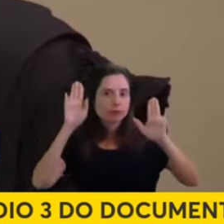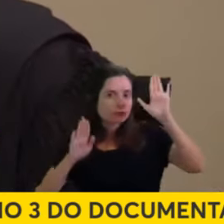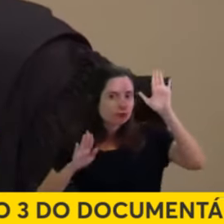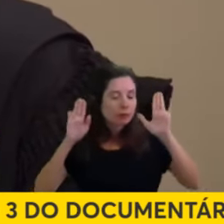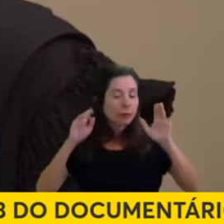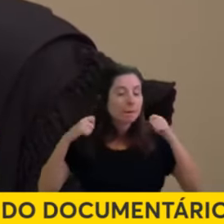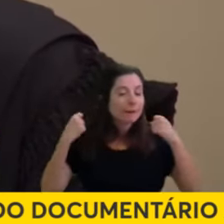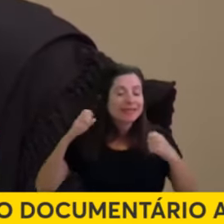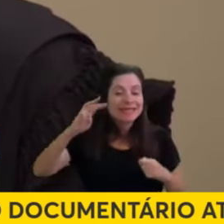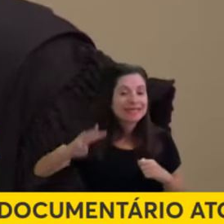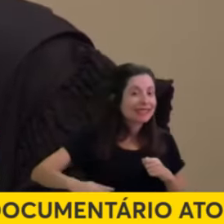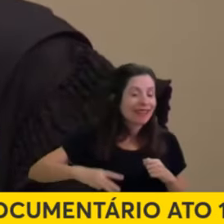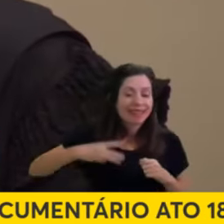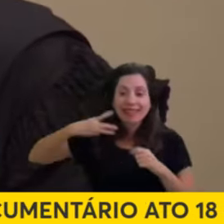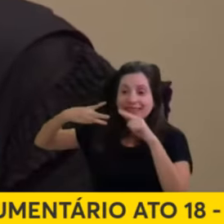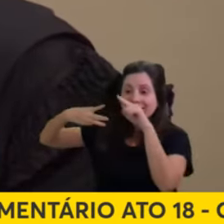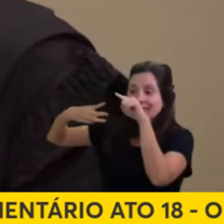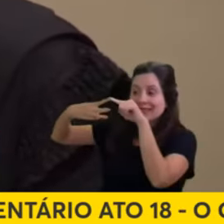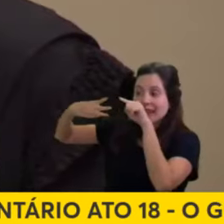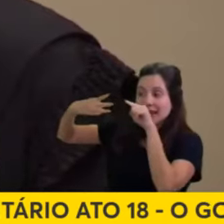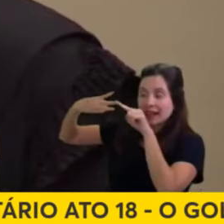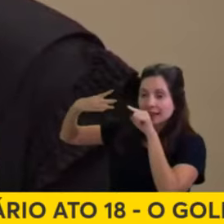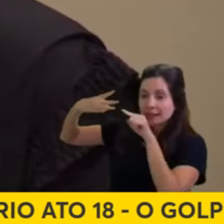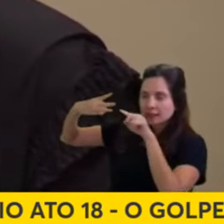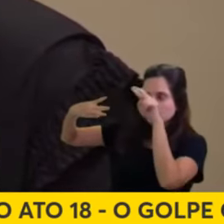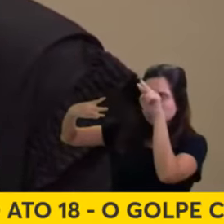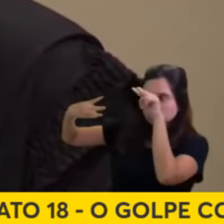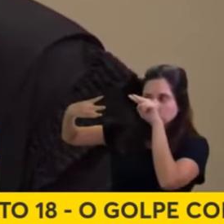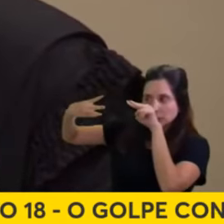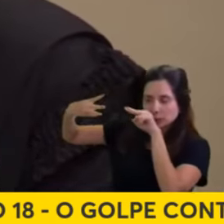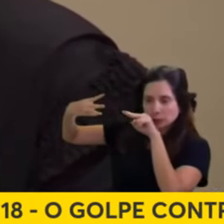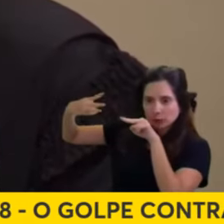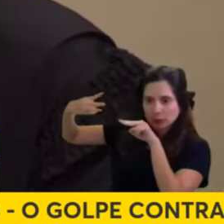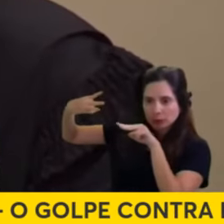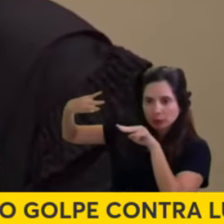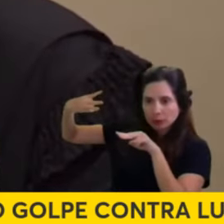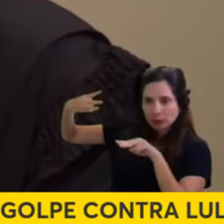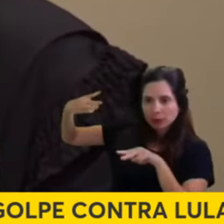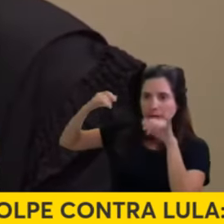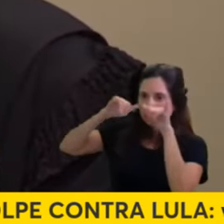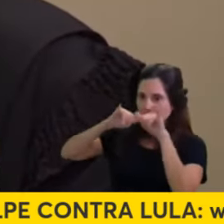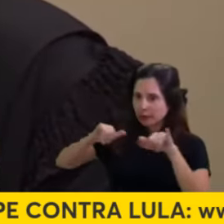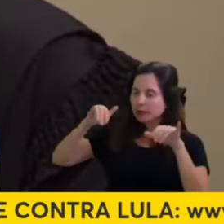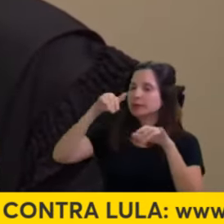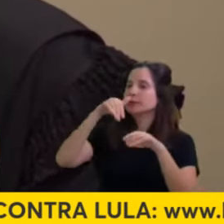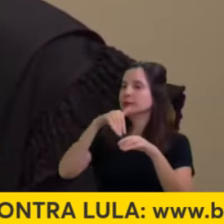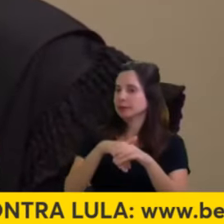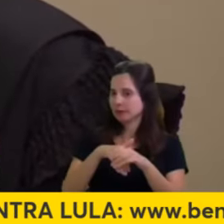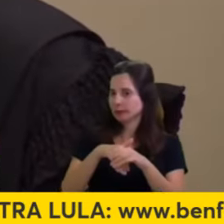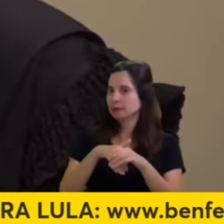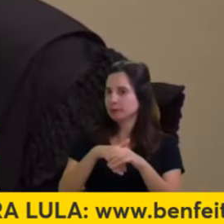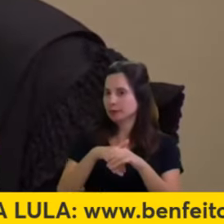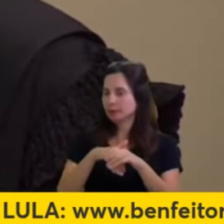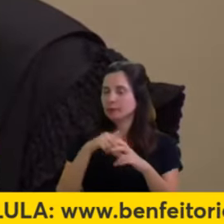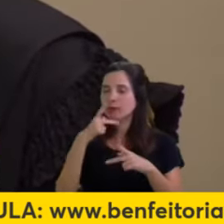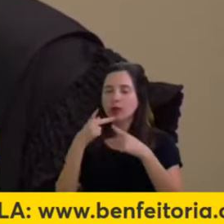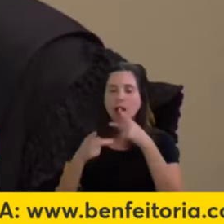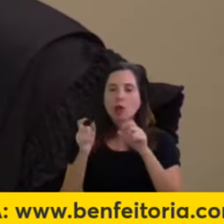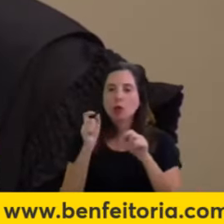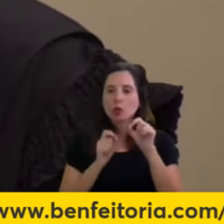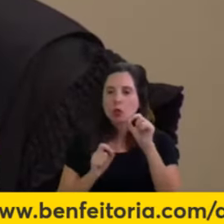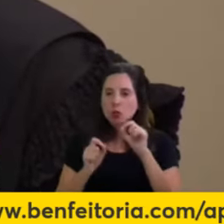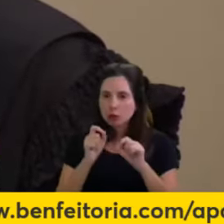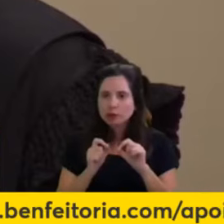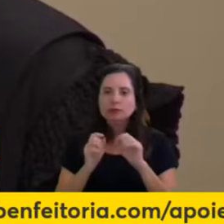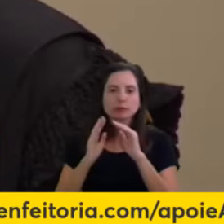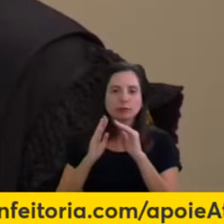três parâmetros alternativos para concluir pela existência de propaganda eleitoral ilícita vale dizer a presença de pedido explícito